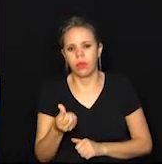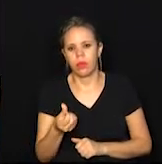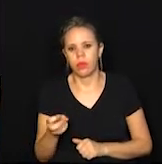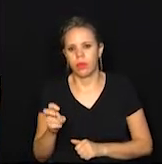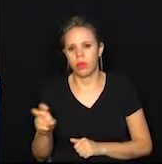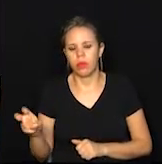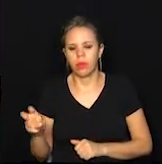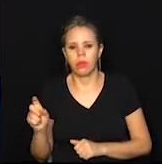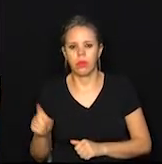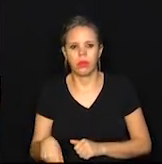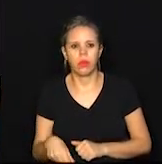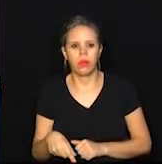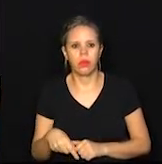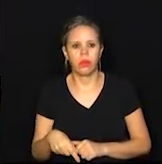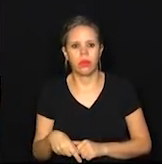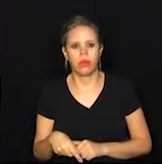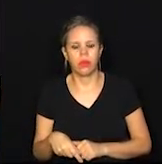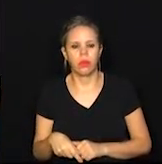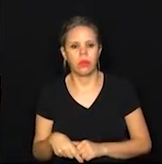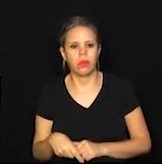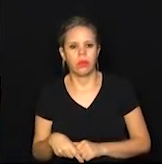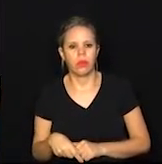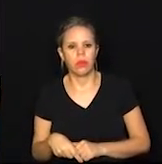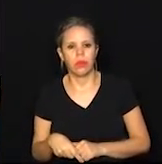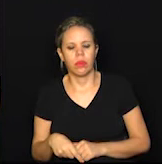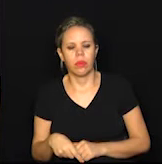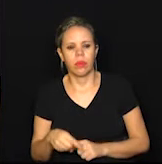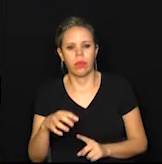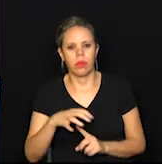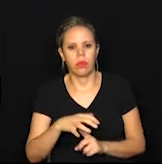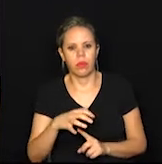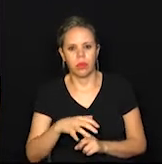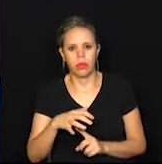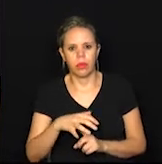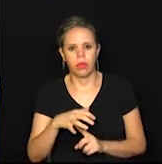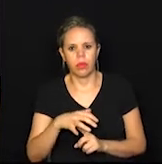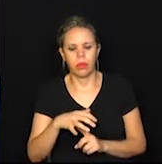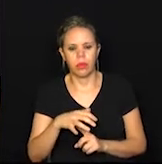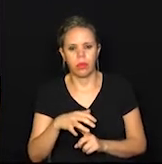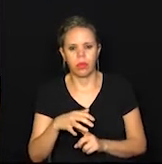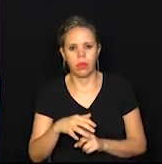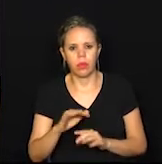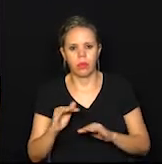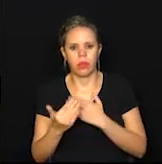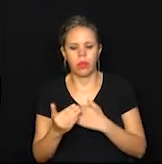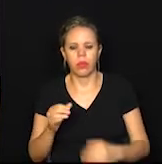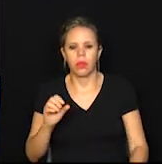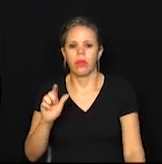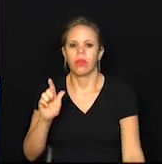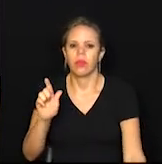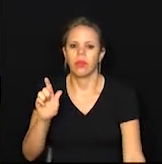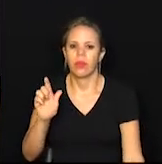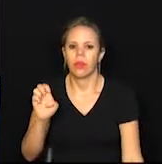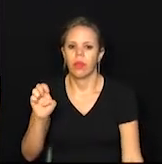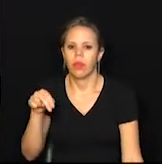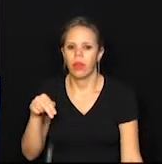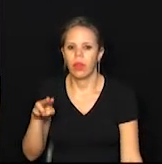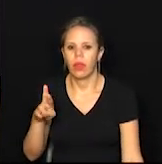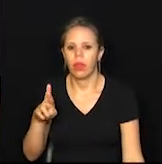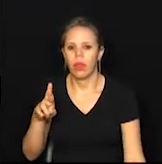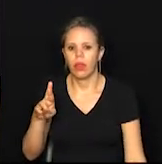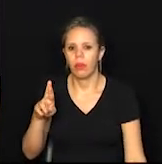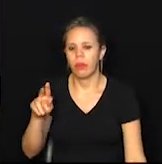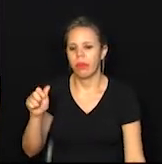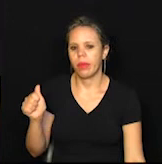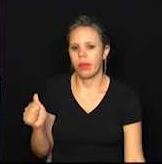cobertura da quadra Primavera, que é ali no Santa Genebra, ali perto do